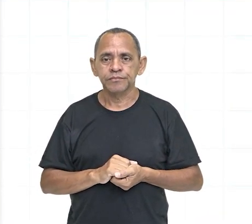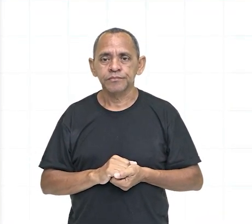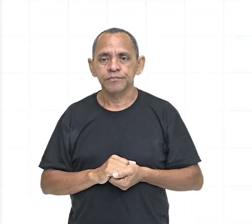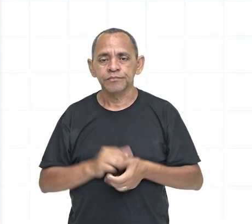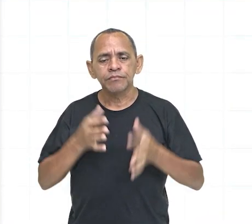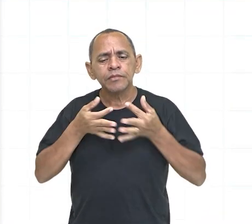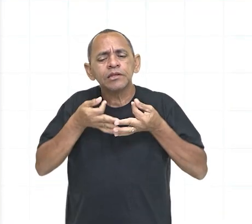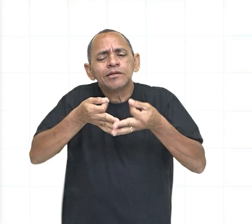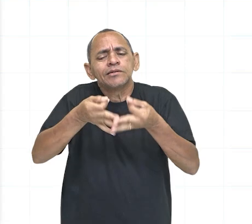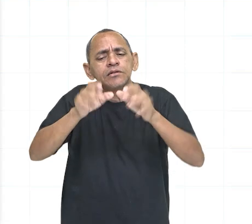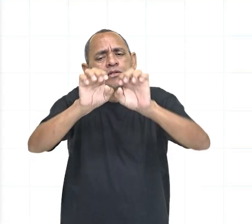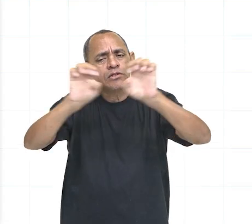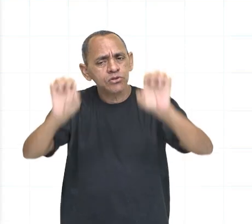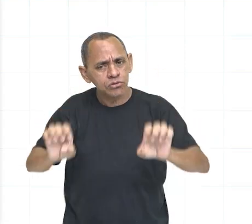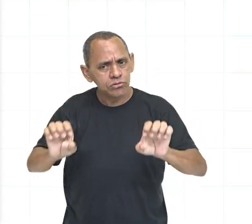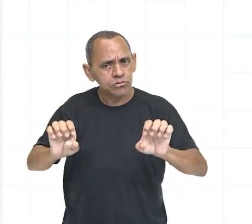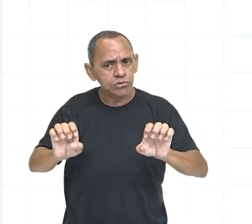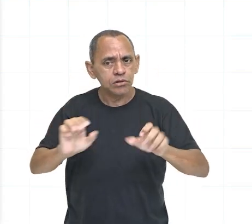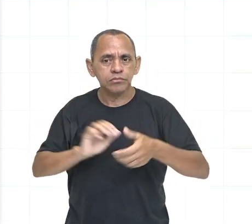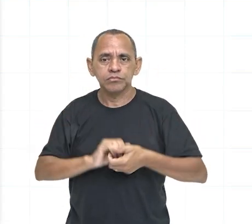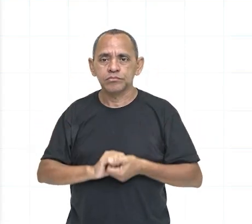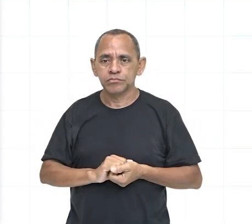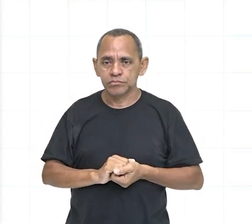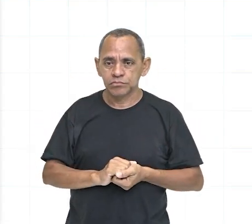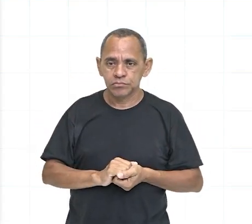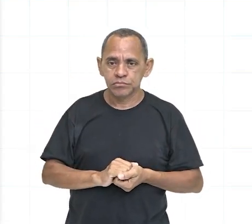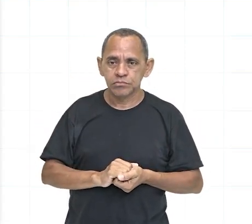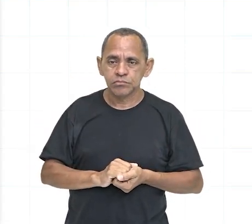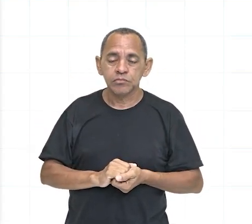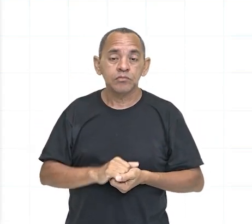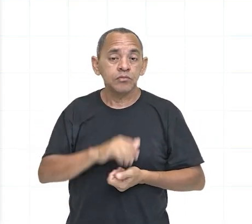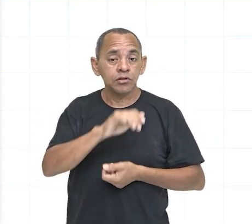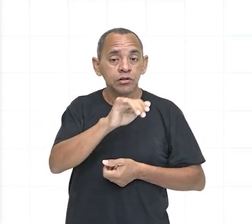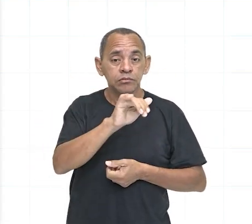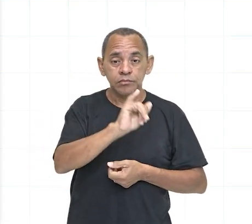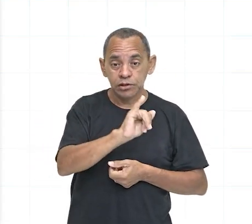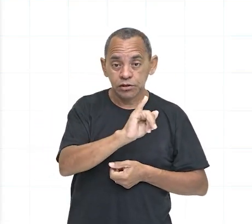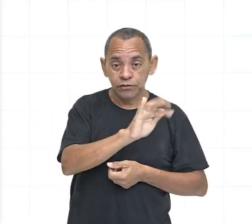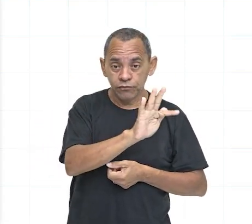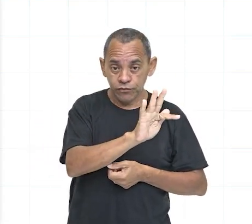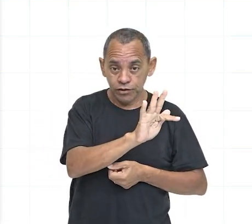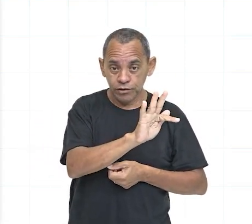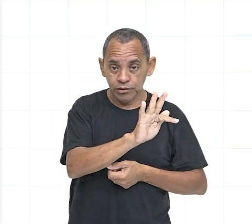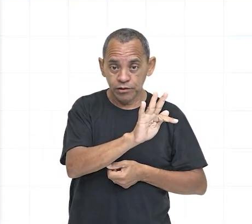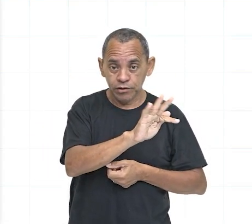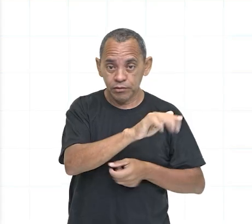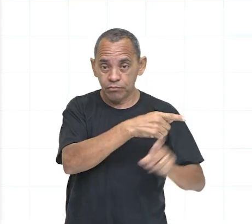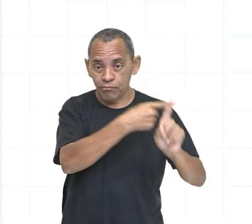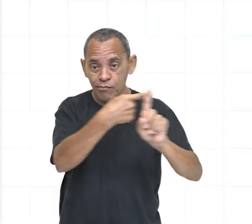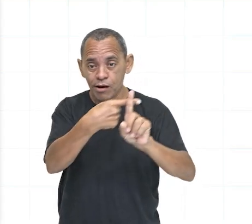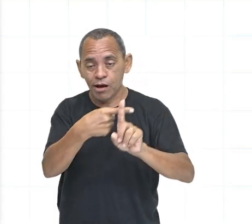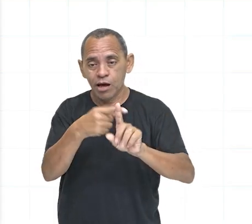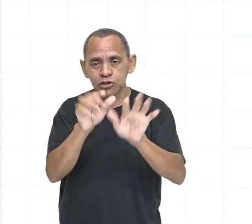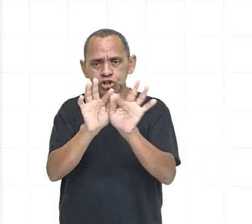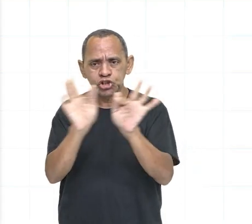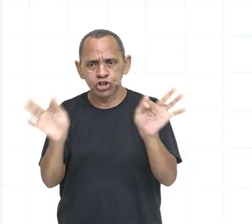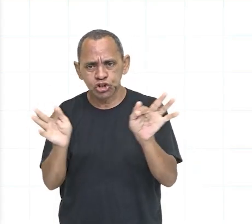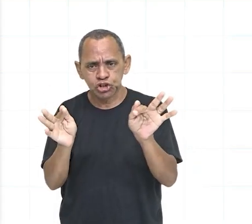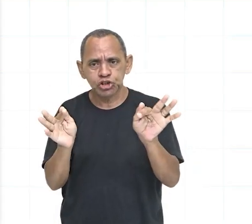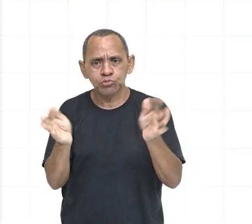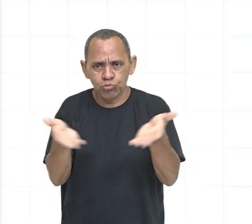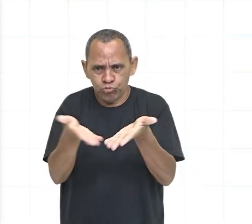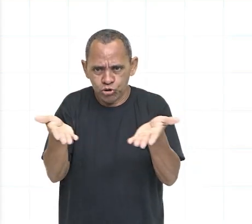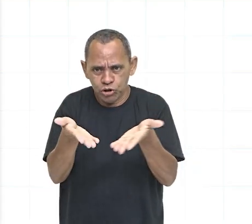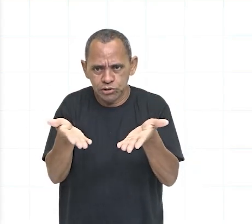Preste atenção na estrutura. Tá? Nós temos aqui, então, if mais simple present,